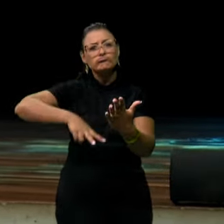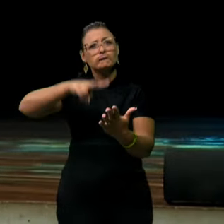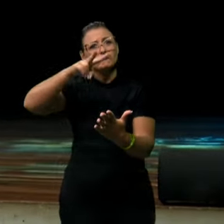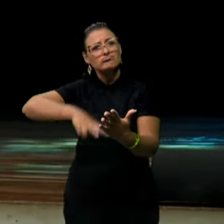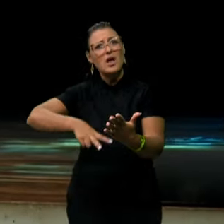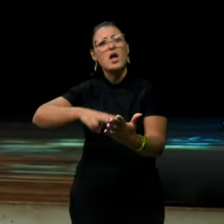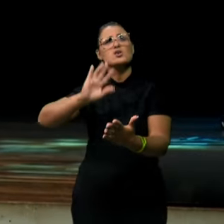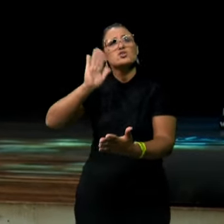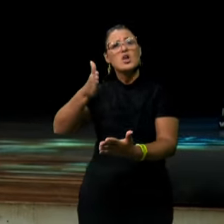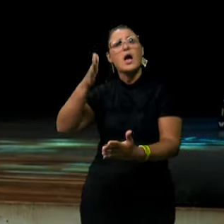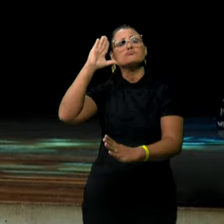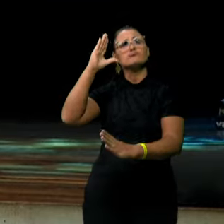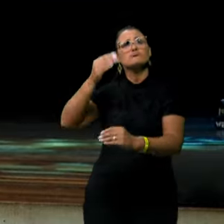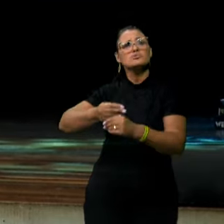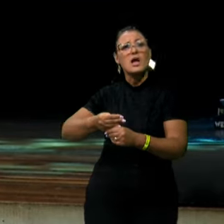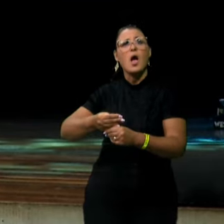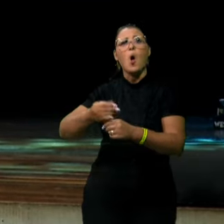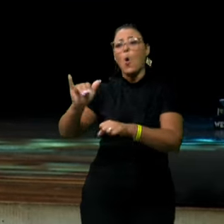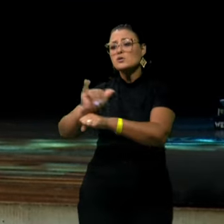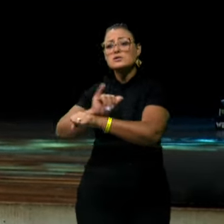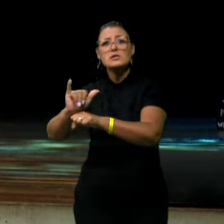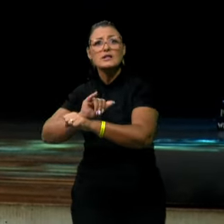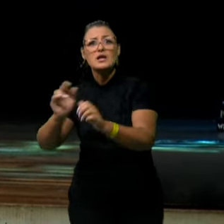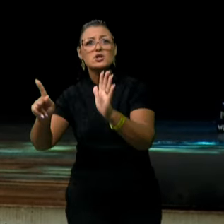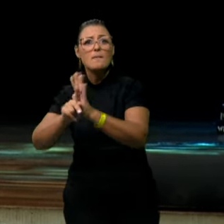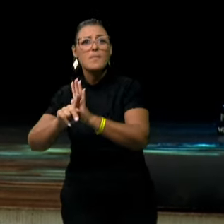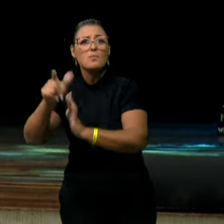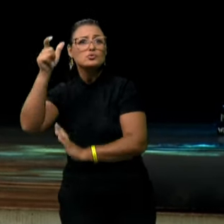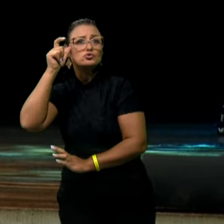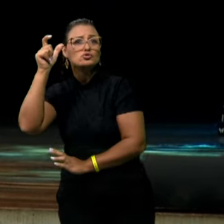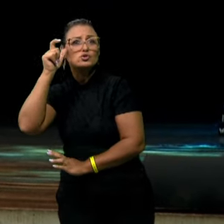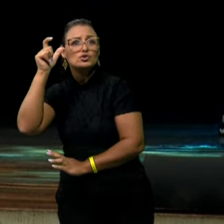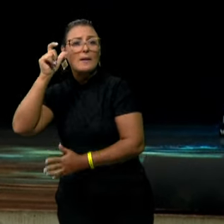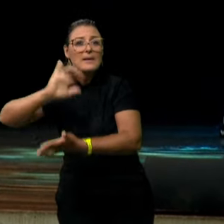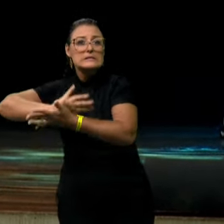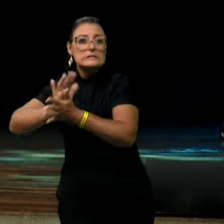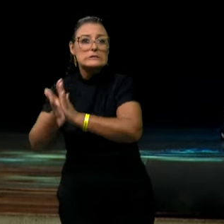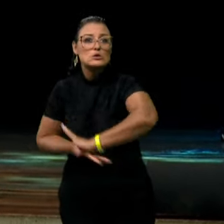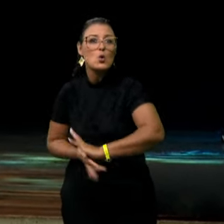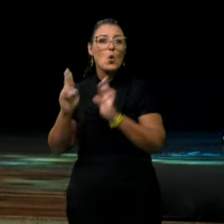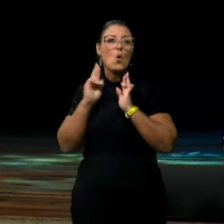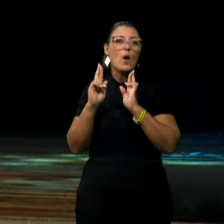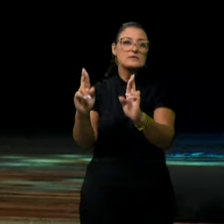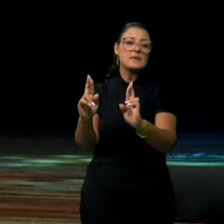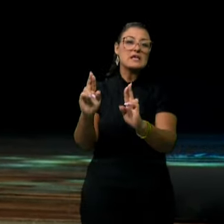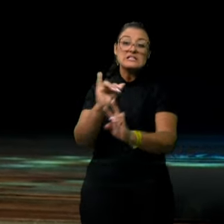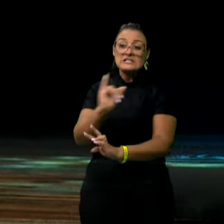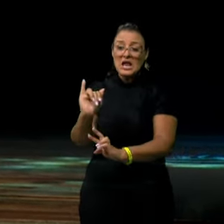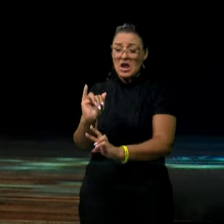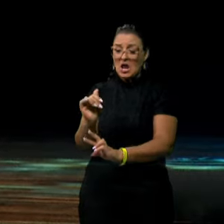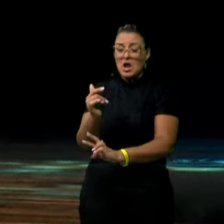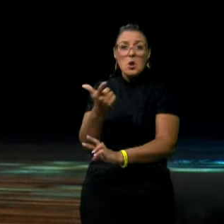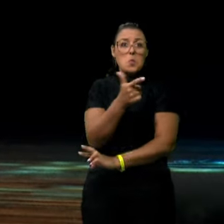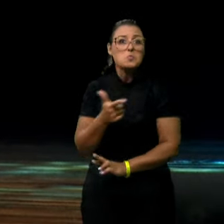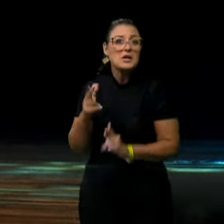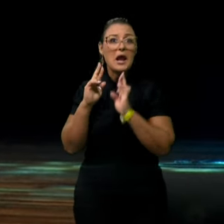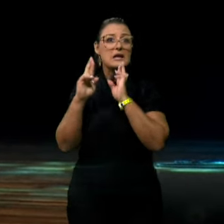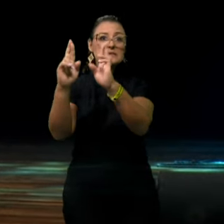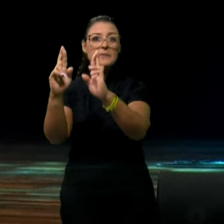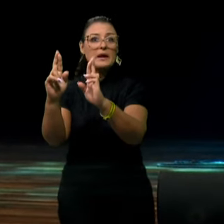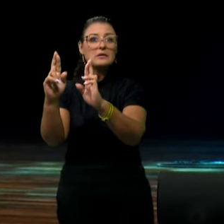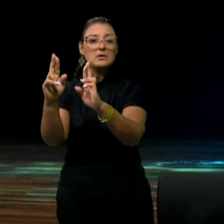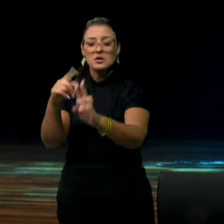e os planos deles para destruir a dignidade porque quando você perde a idade Você Não Vale Nada me perdoe tudo que